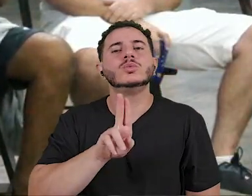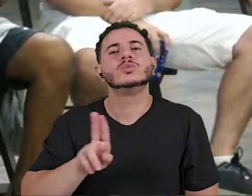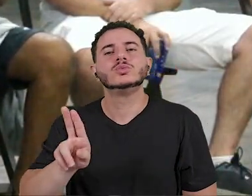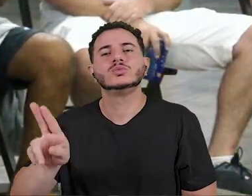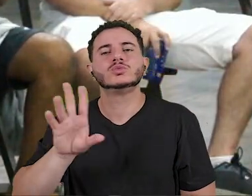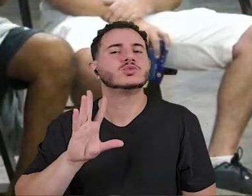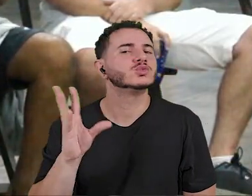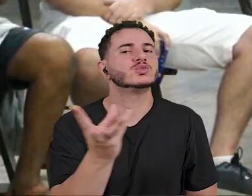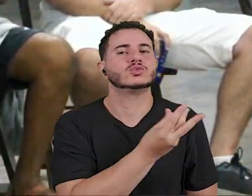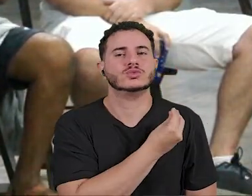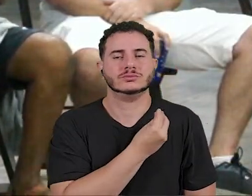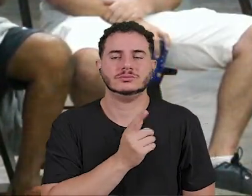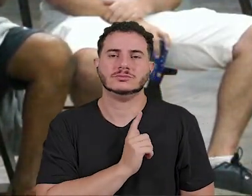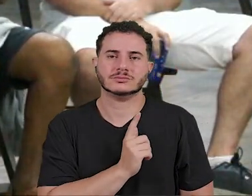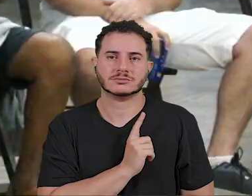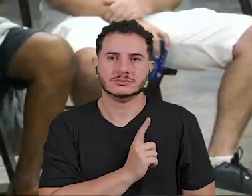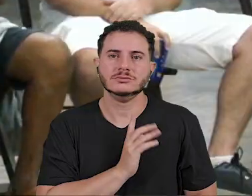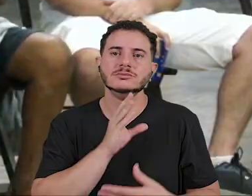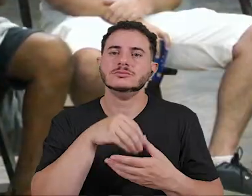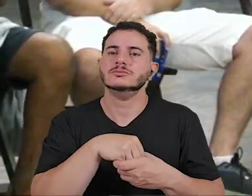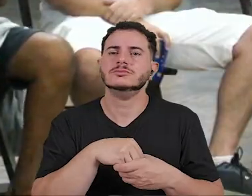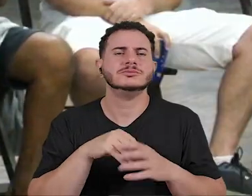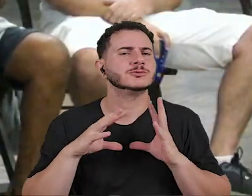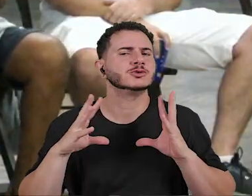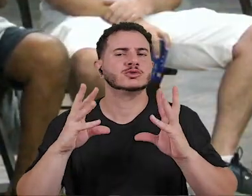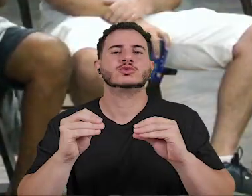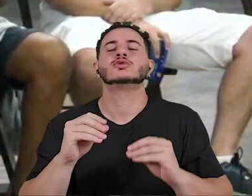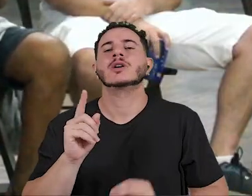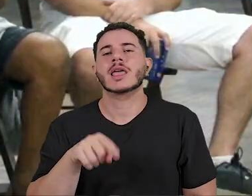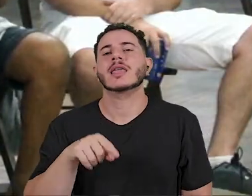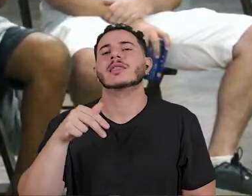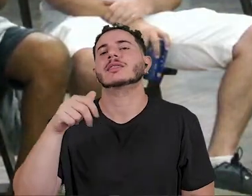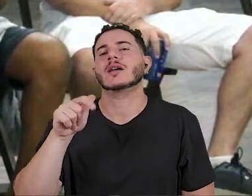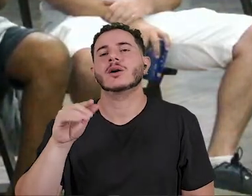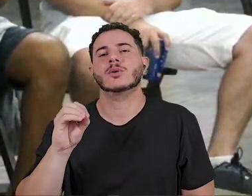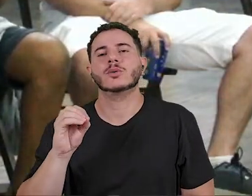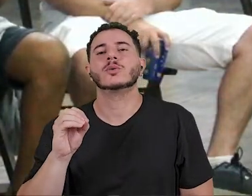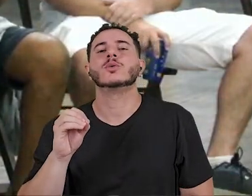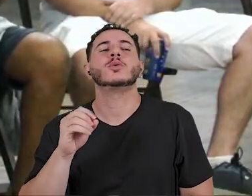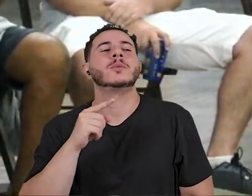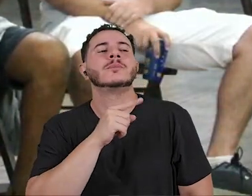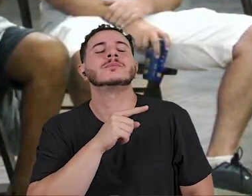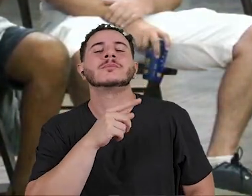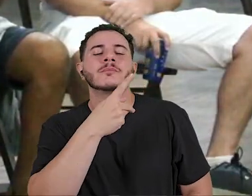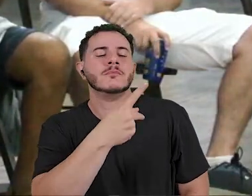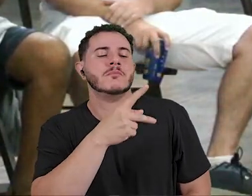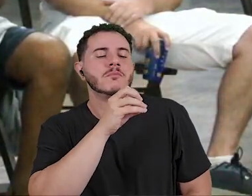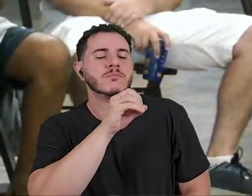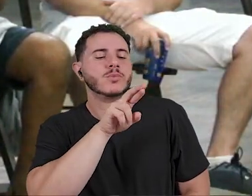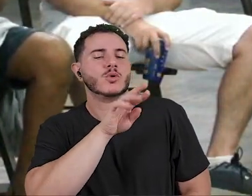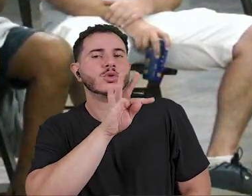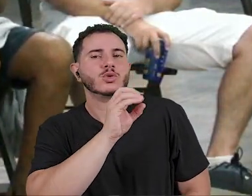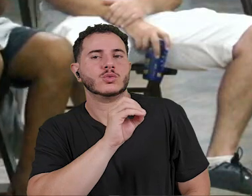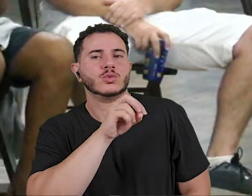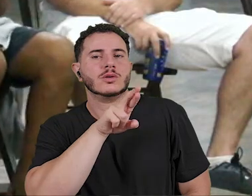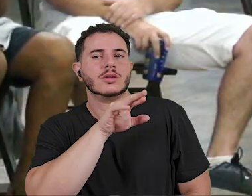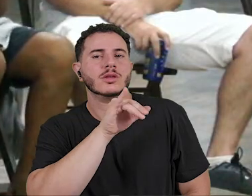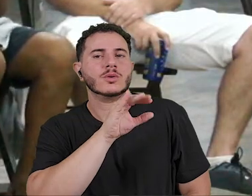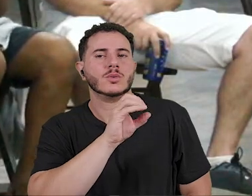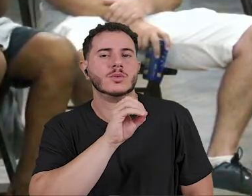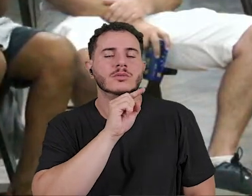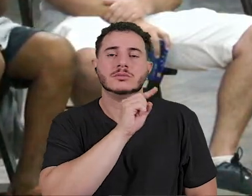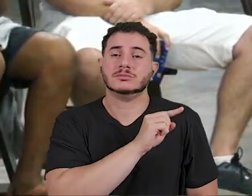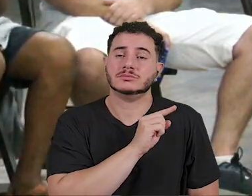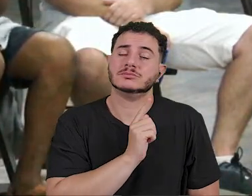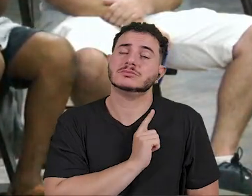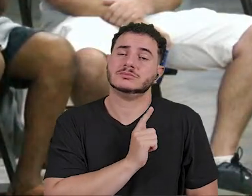Nagô. Porto Rico, Mãe Elda é Jeje Cunqueto, então ela começou a cultuar Porto Rico, Jeje Cunqueto, porque ela é a dona,